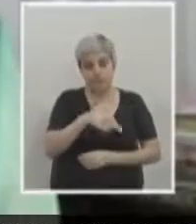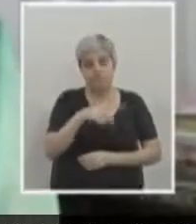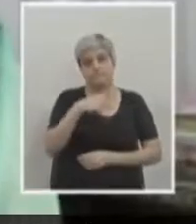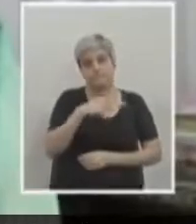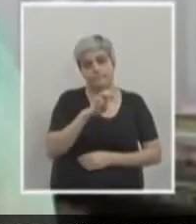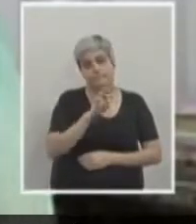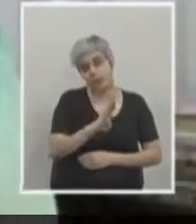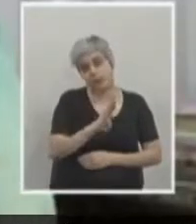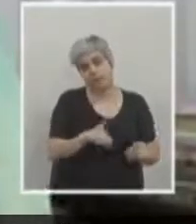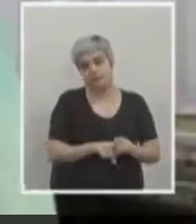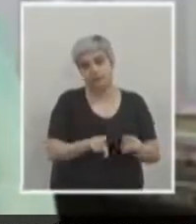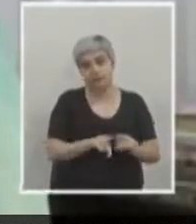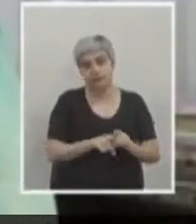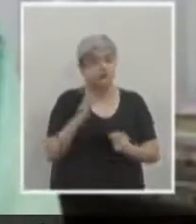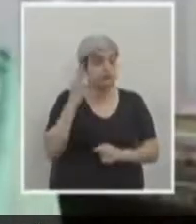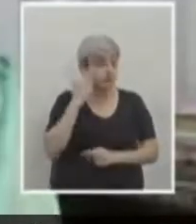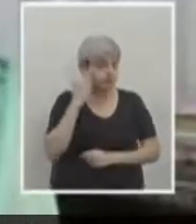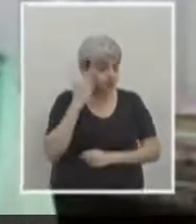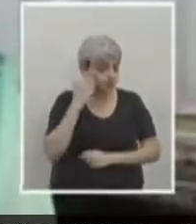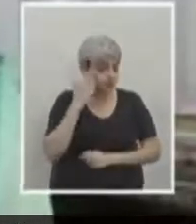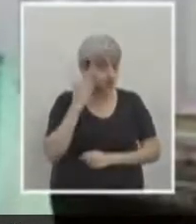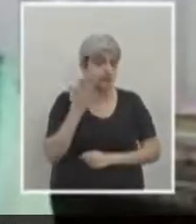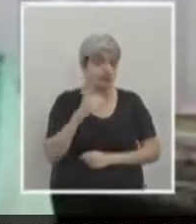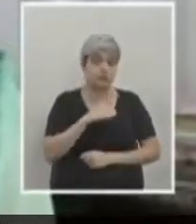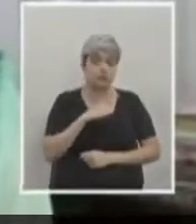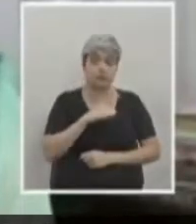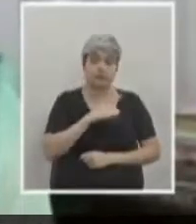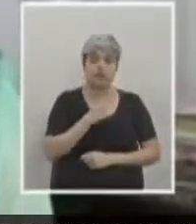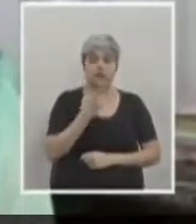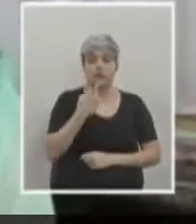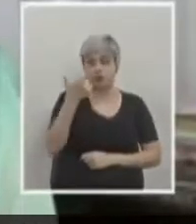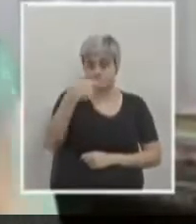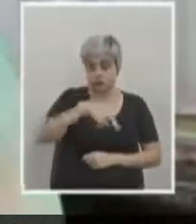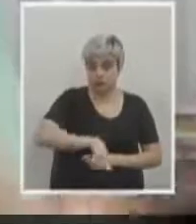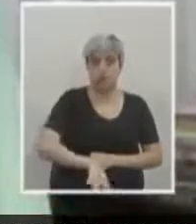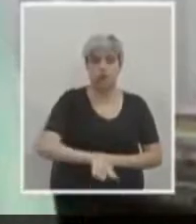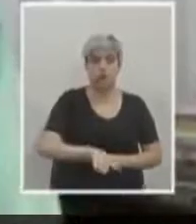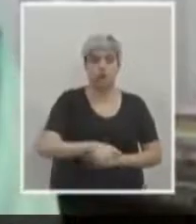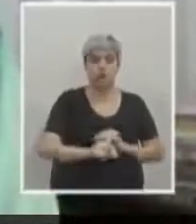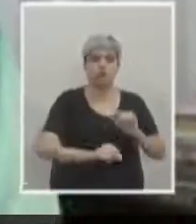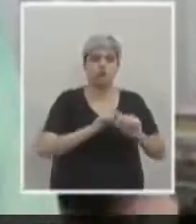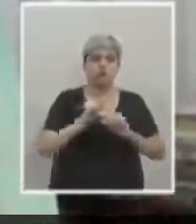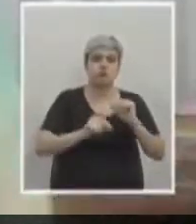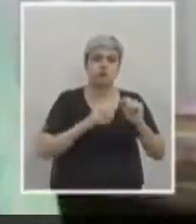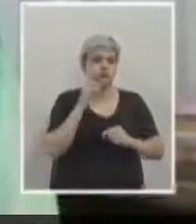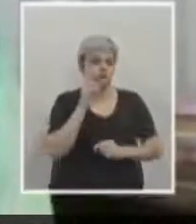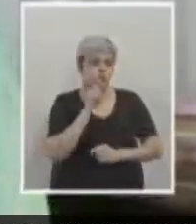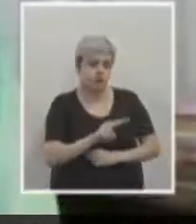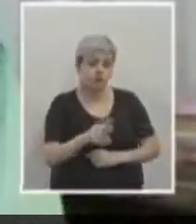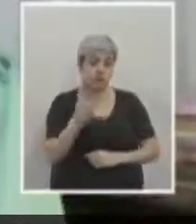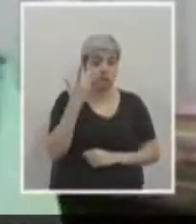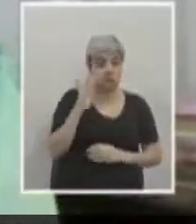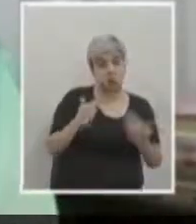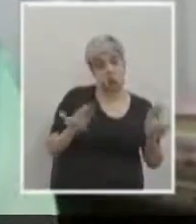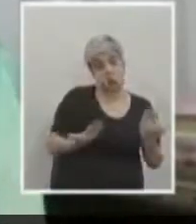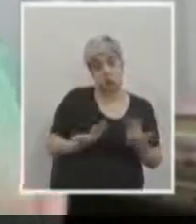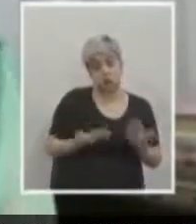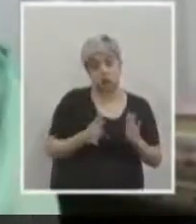eu acredito, né, se você puder falar novamente, né, ou então rever isso aí, talvez não seja hoje o caso, mas